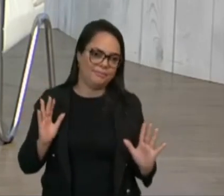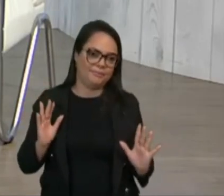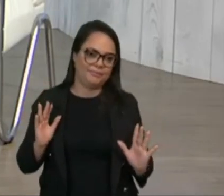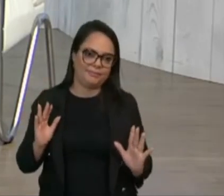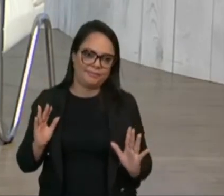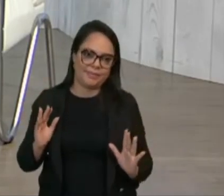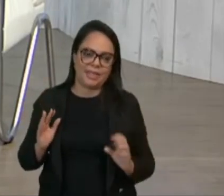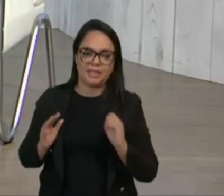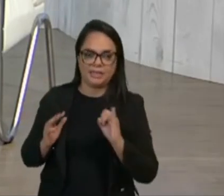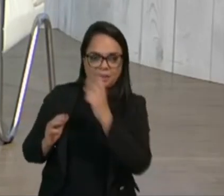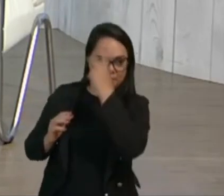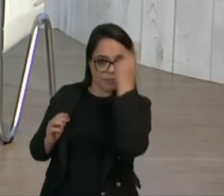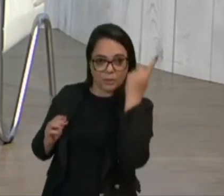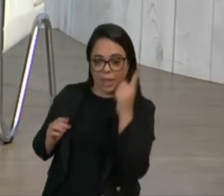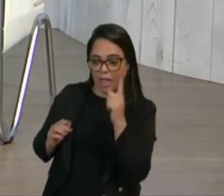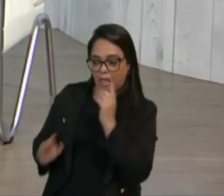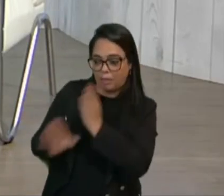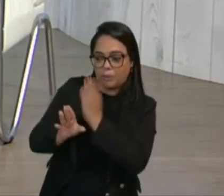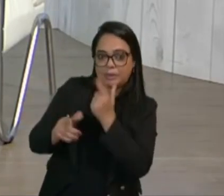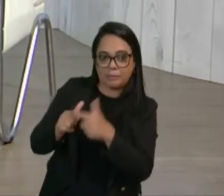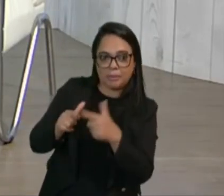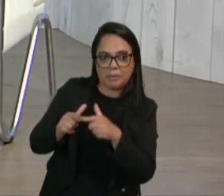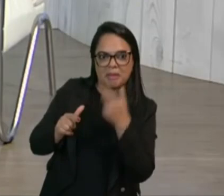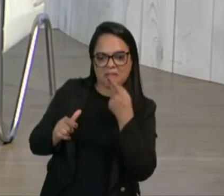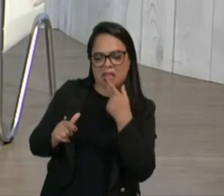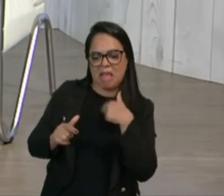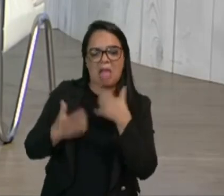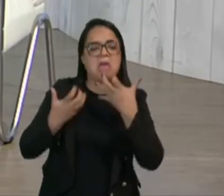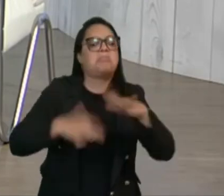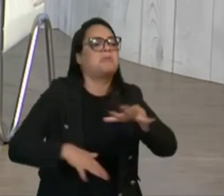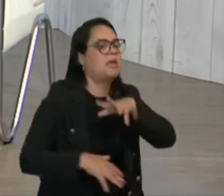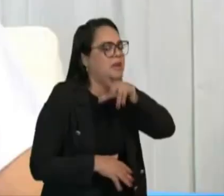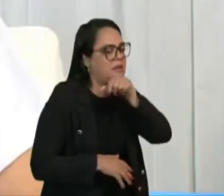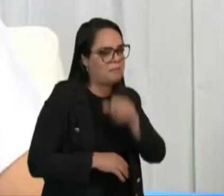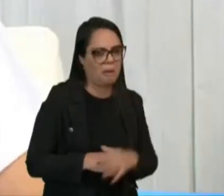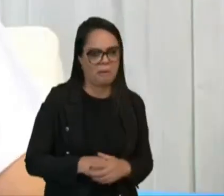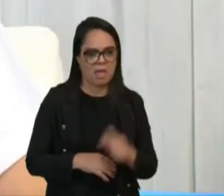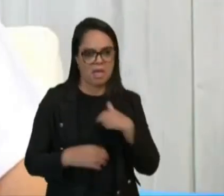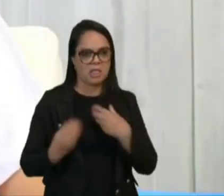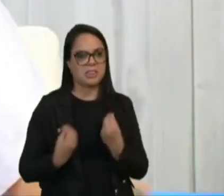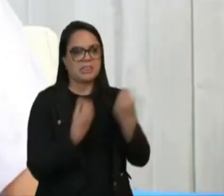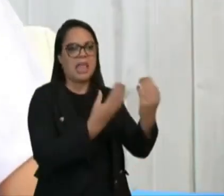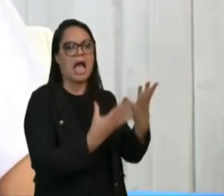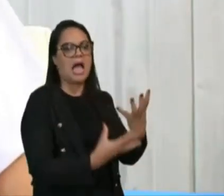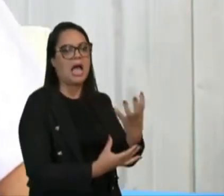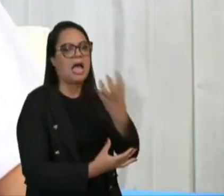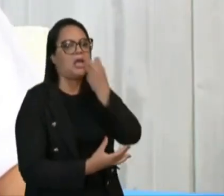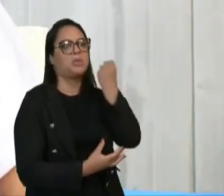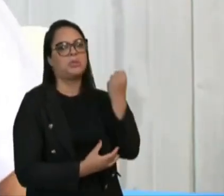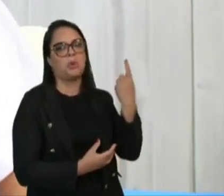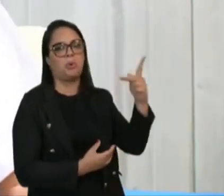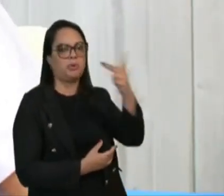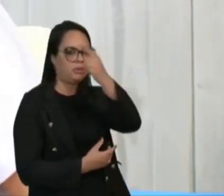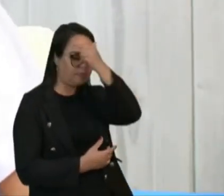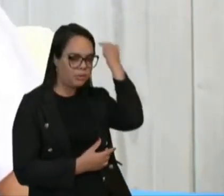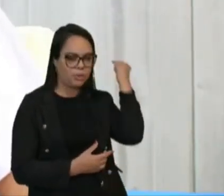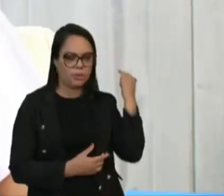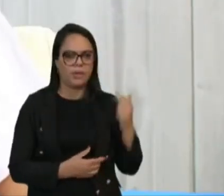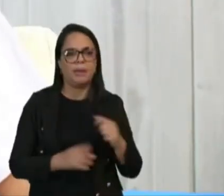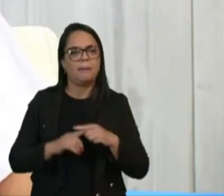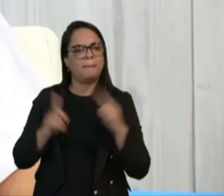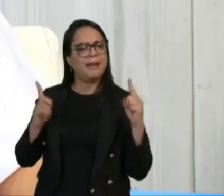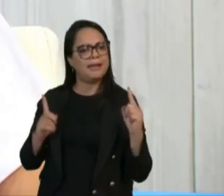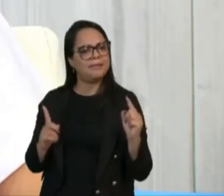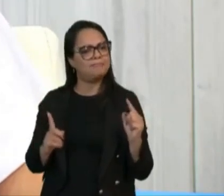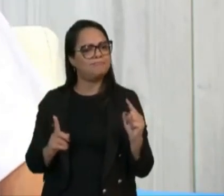existe é a pessoa falar assim, ah, não quero. Ah, eu vou colocar para adoção, não vou soltar na rua, mas vou colocar para adoção. Mas esquece que ali existe um laço